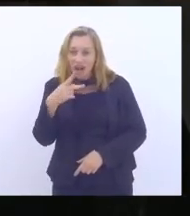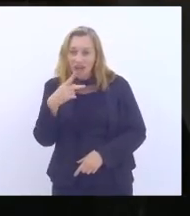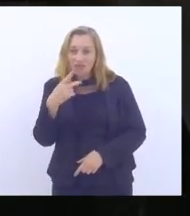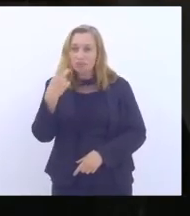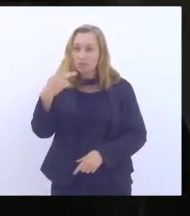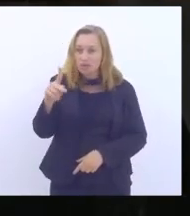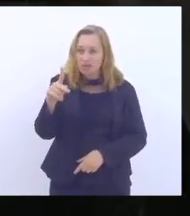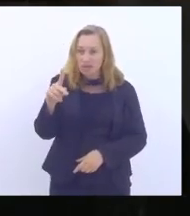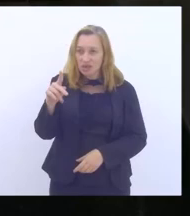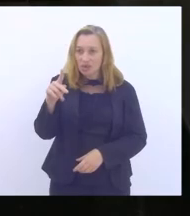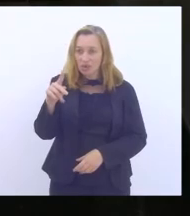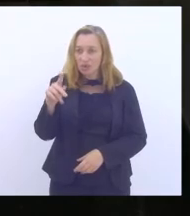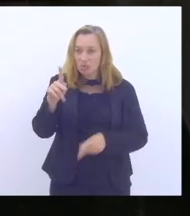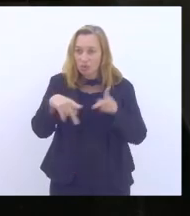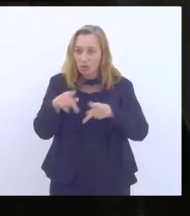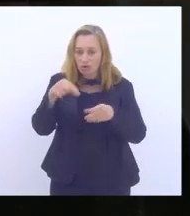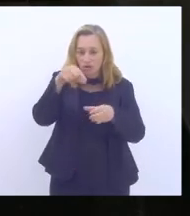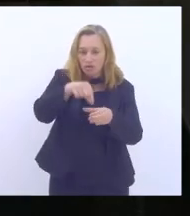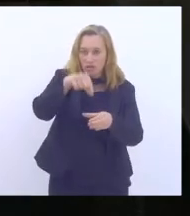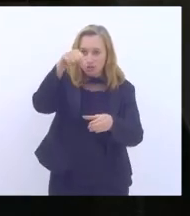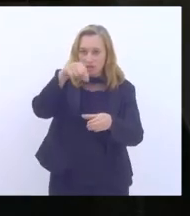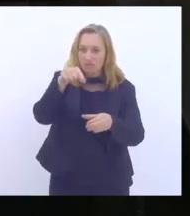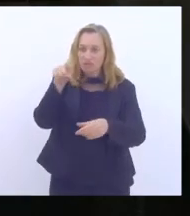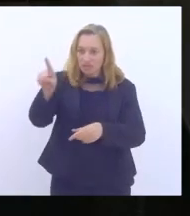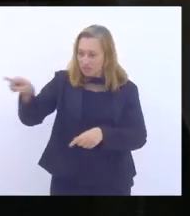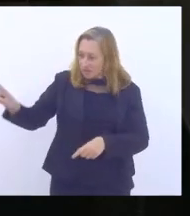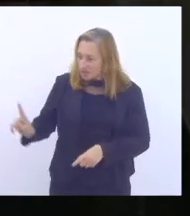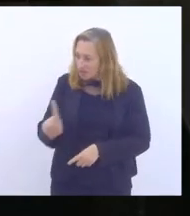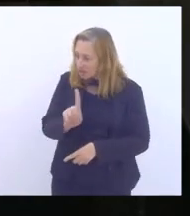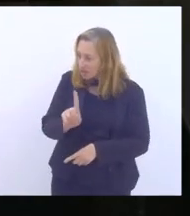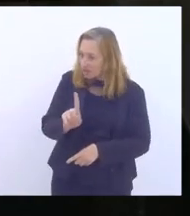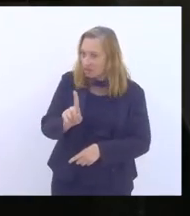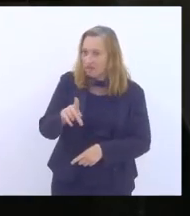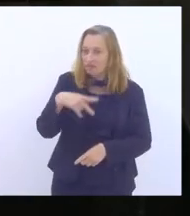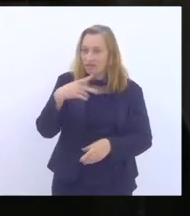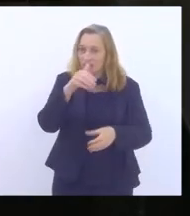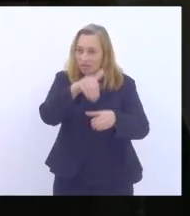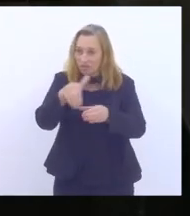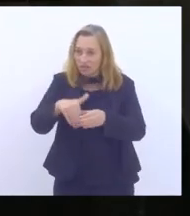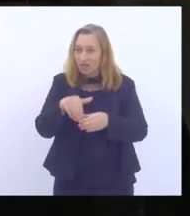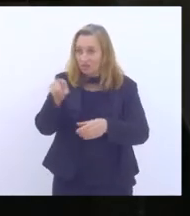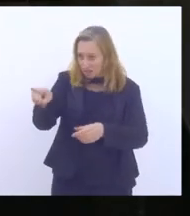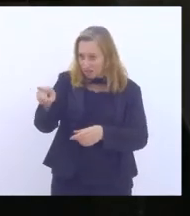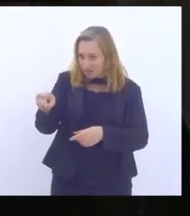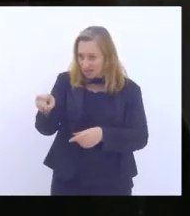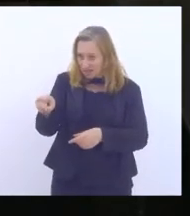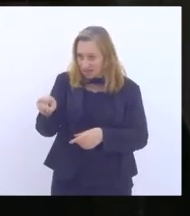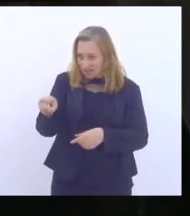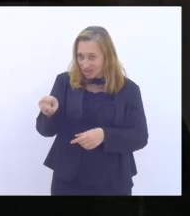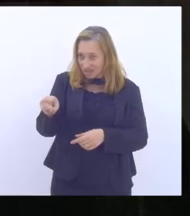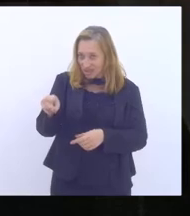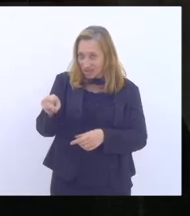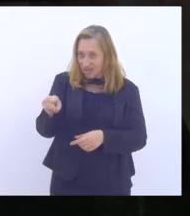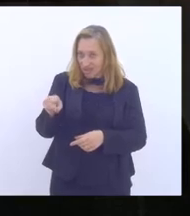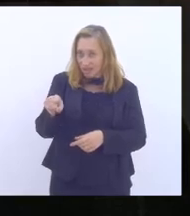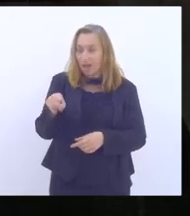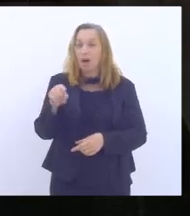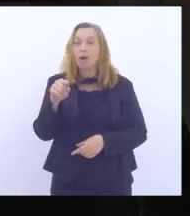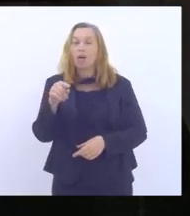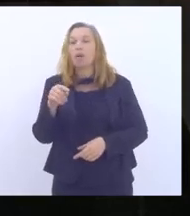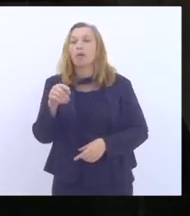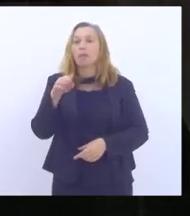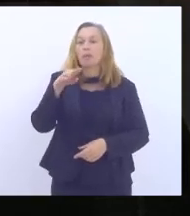eleitor que quando você vem aqui neste plenário fazer a sua votação Porque você se tornou marionete do governo